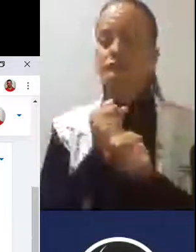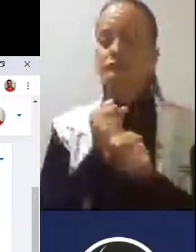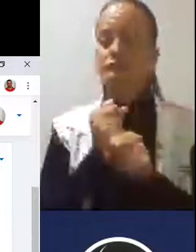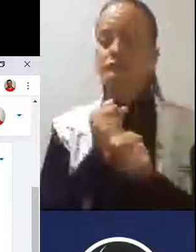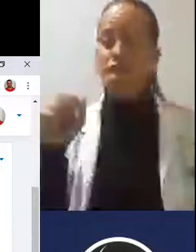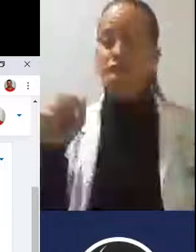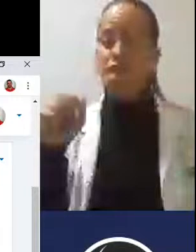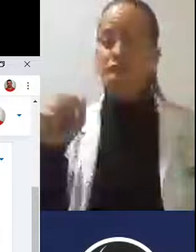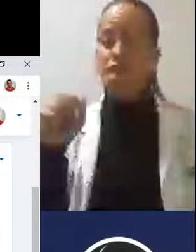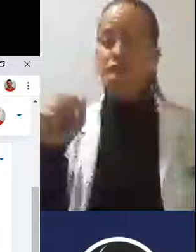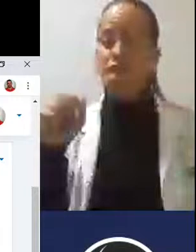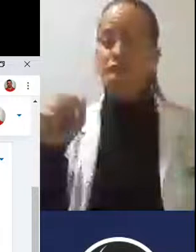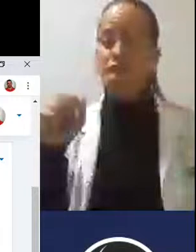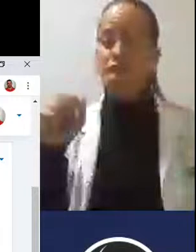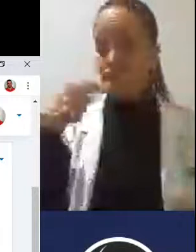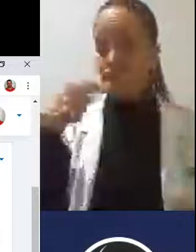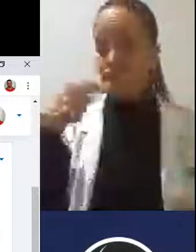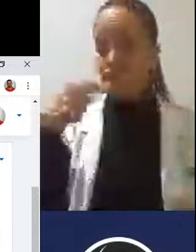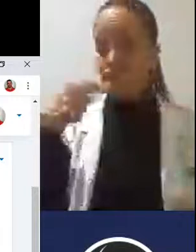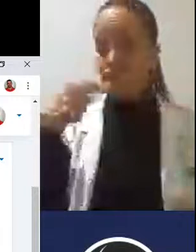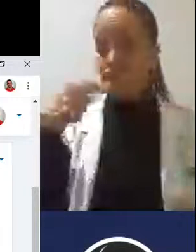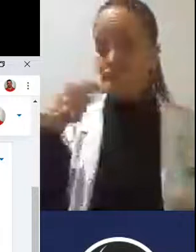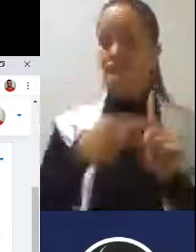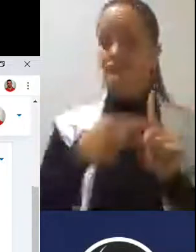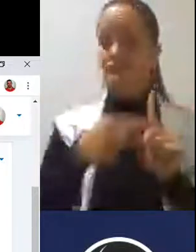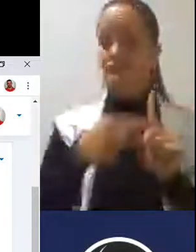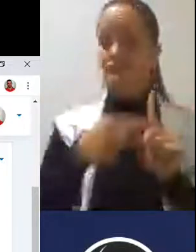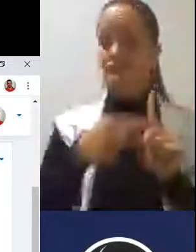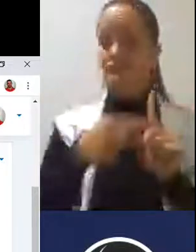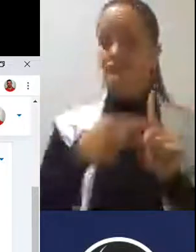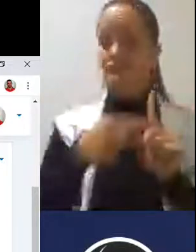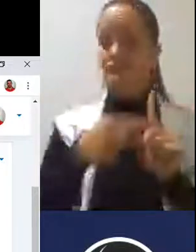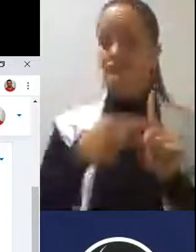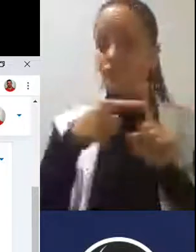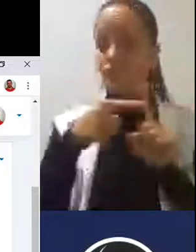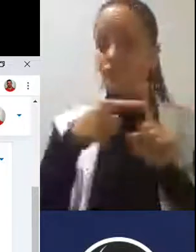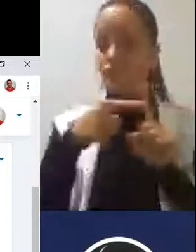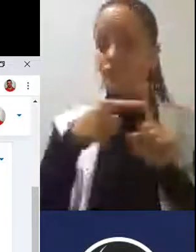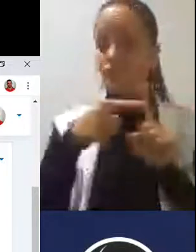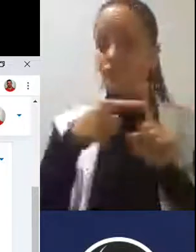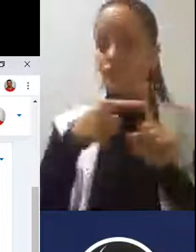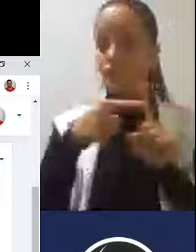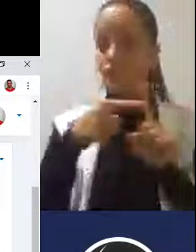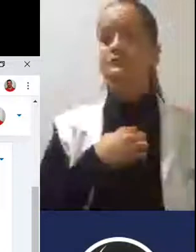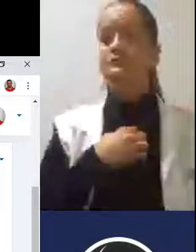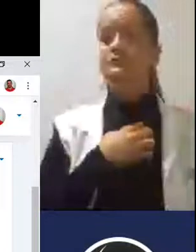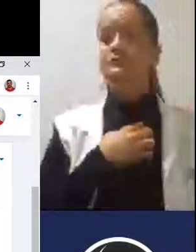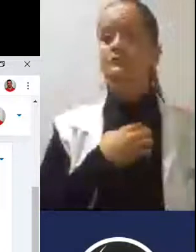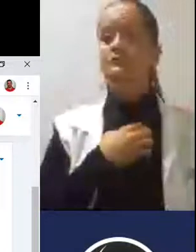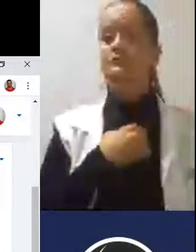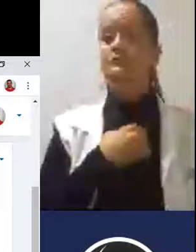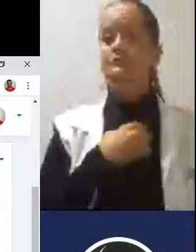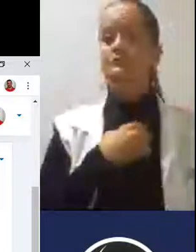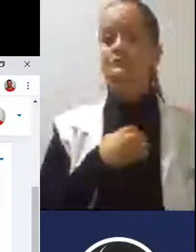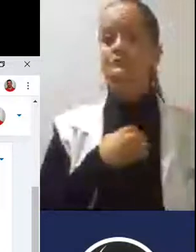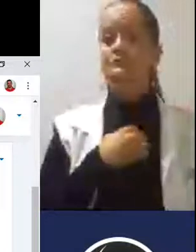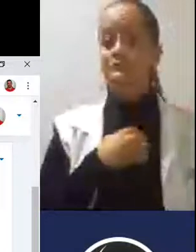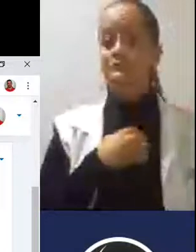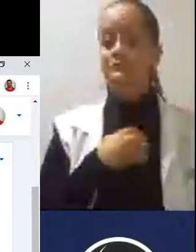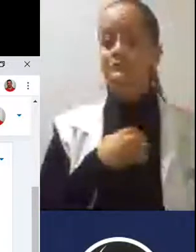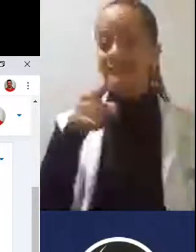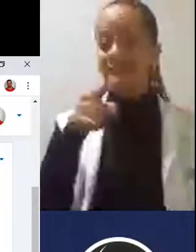fazer o quê? Tá aqui, ó. Basta a gente somar esses valores. Aqui tem um exemplo embaixo, ó. Então, aqui a gente tem 2